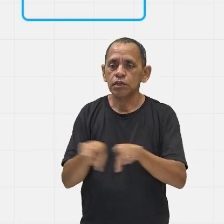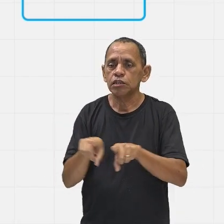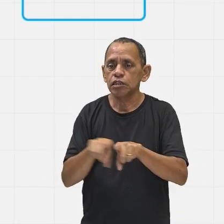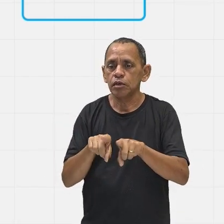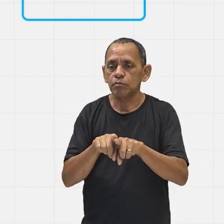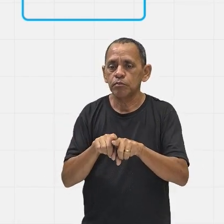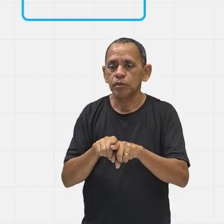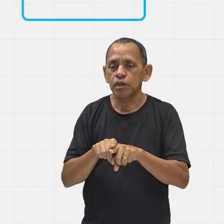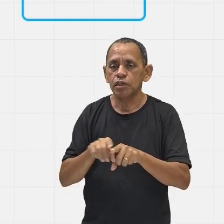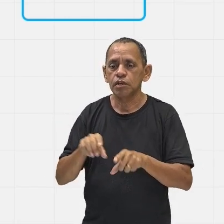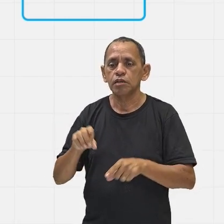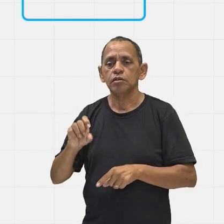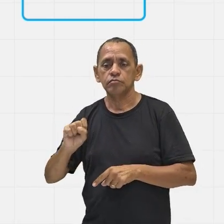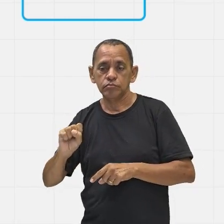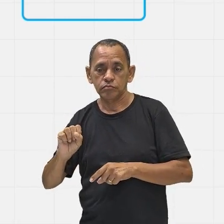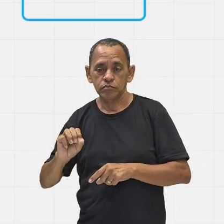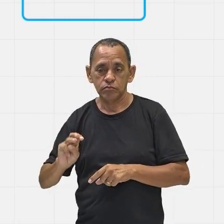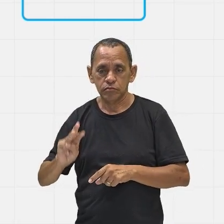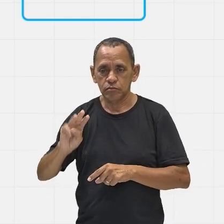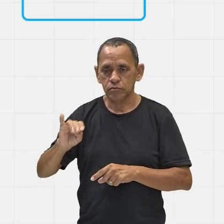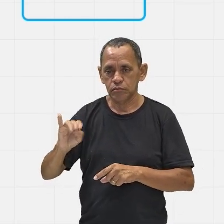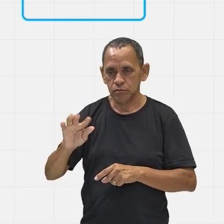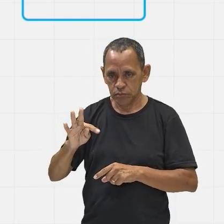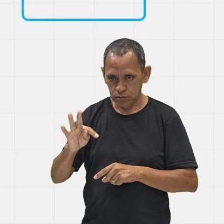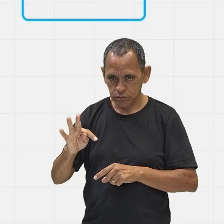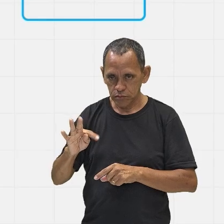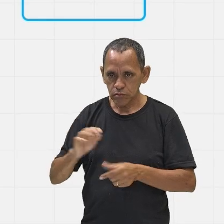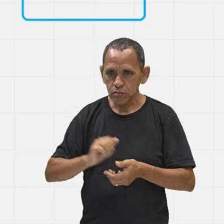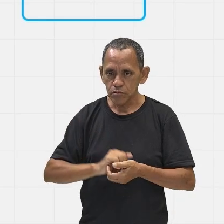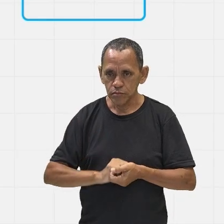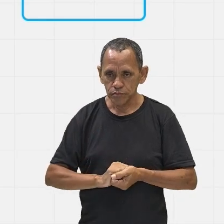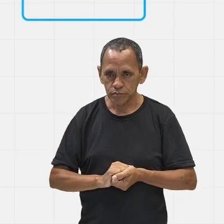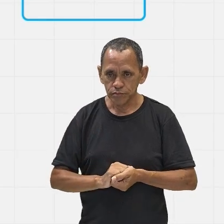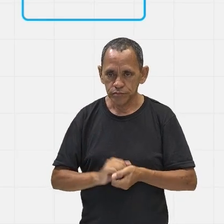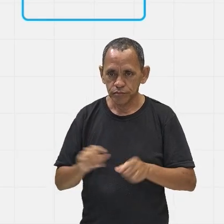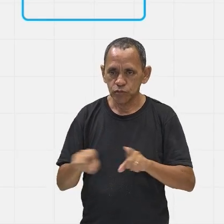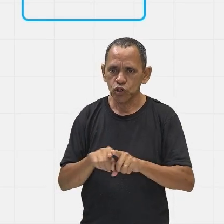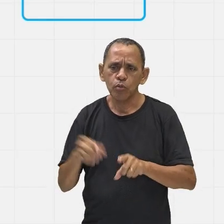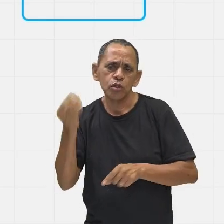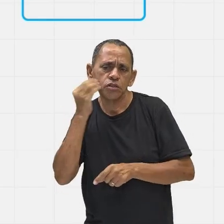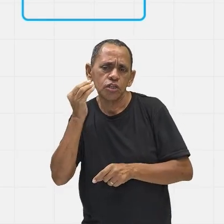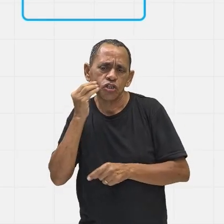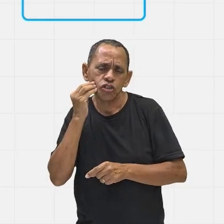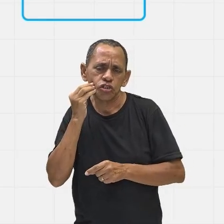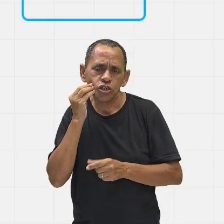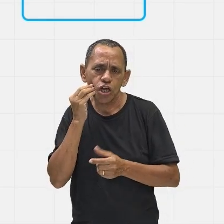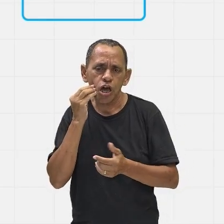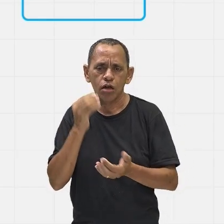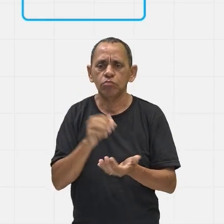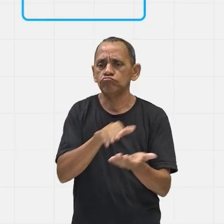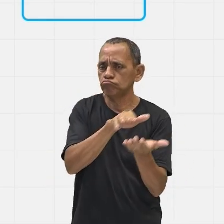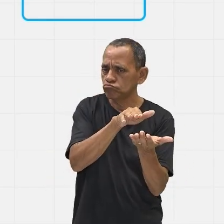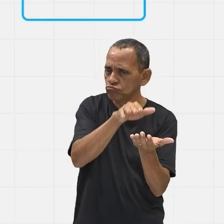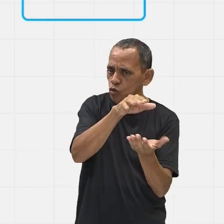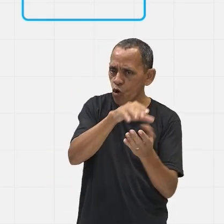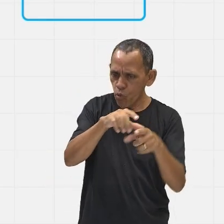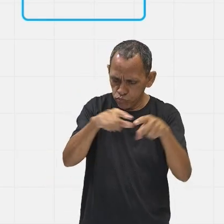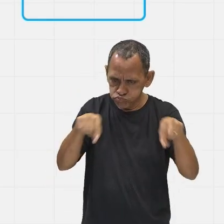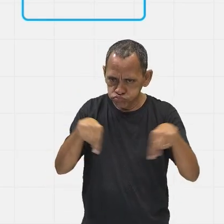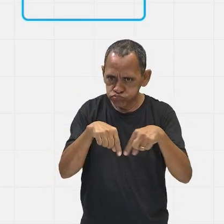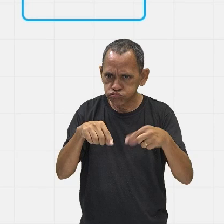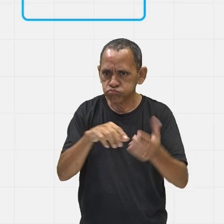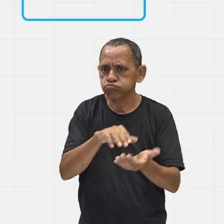Você vai fazer basicamente a mesma verificação ali da impressora, que é testar o equipamento em outra tomada, caso ele